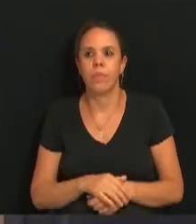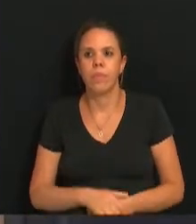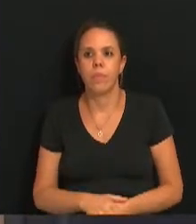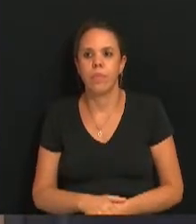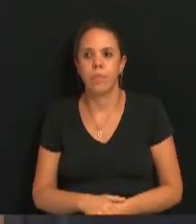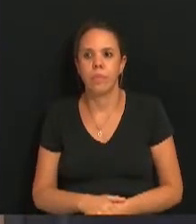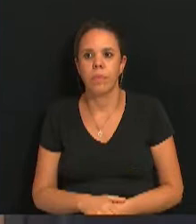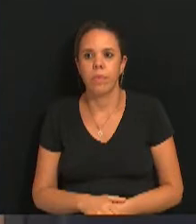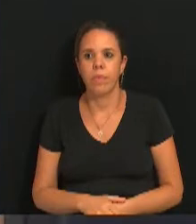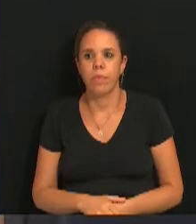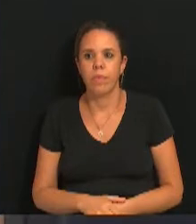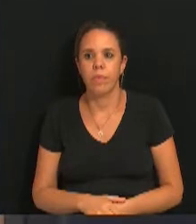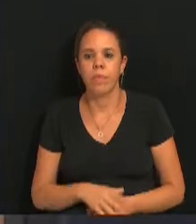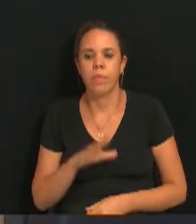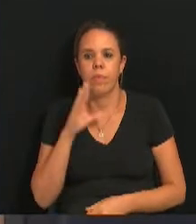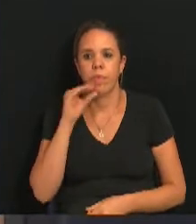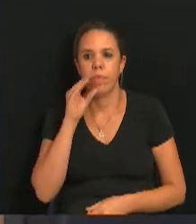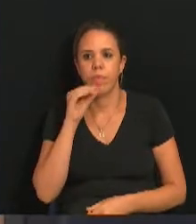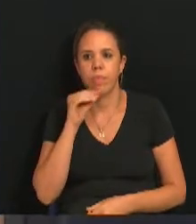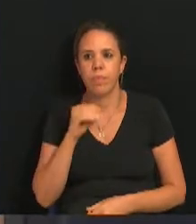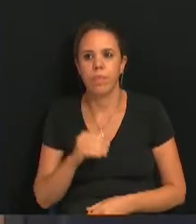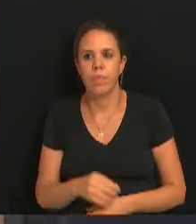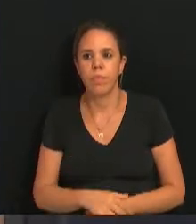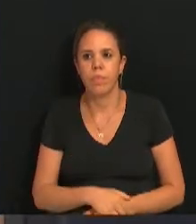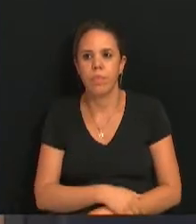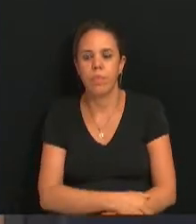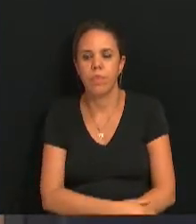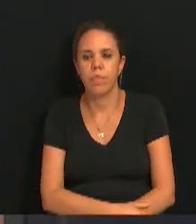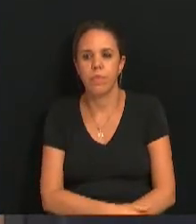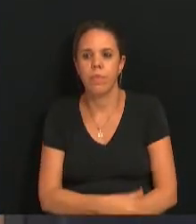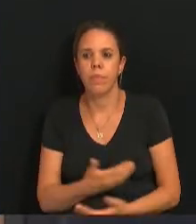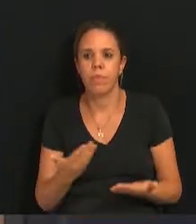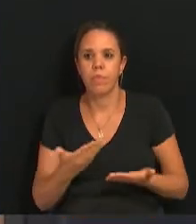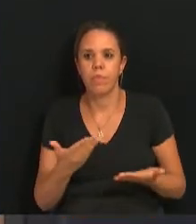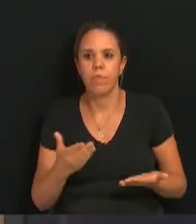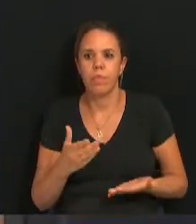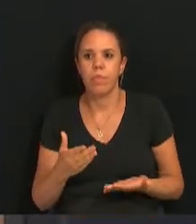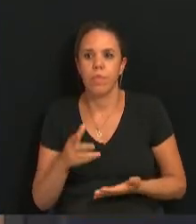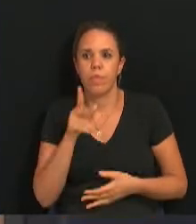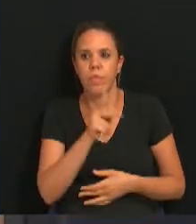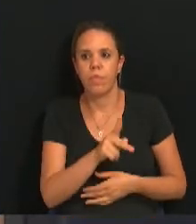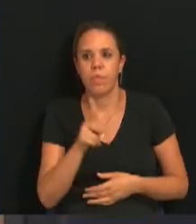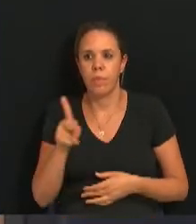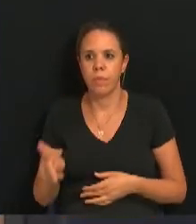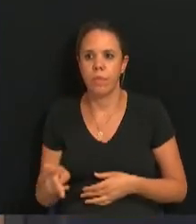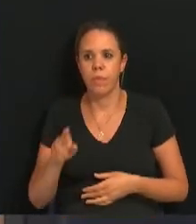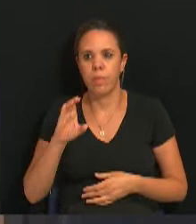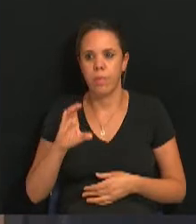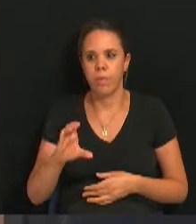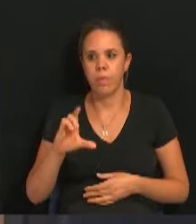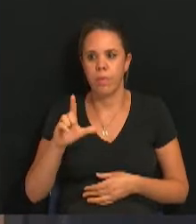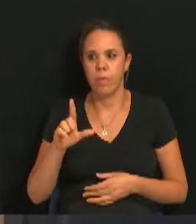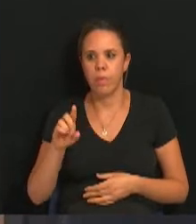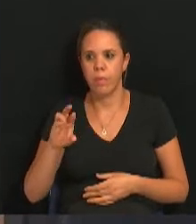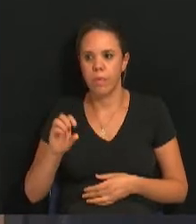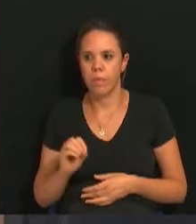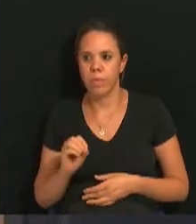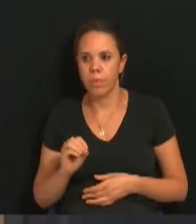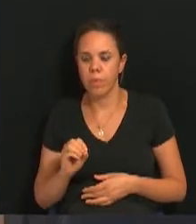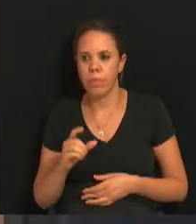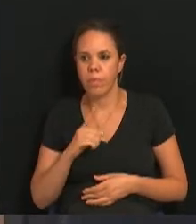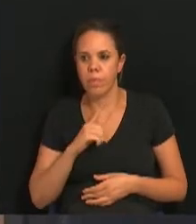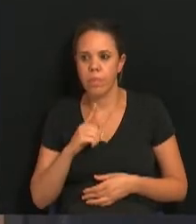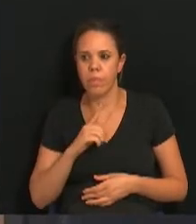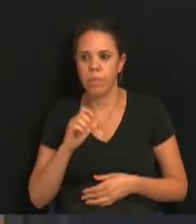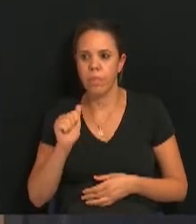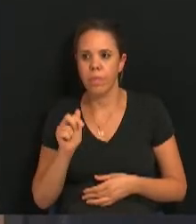também do funcionalismo aqui no nosso município. Temos hoje conosco o professor Cláudio Borges, temos conosco também a